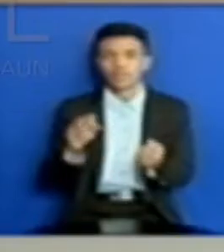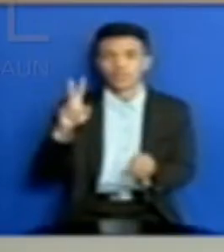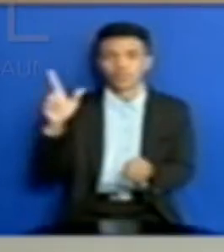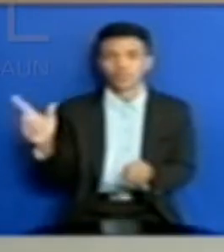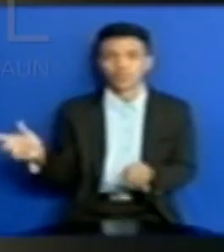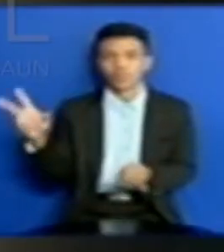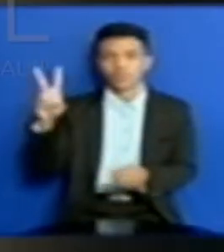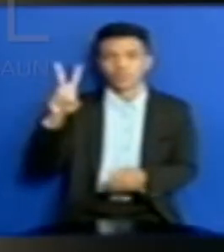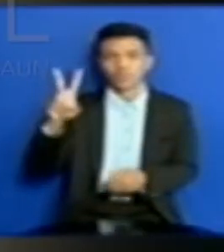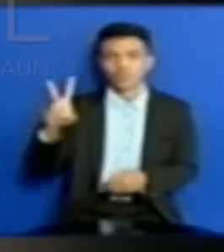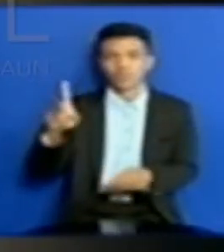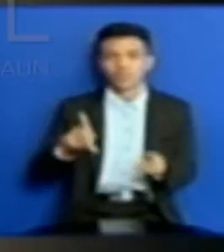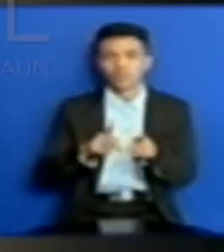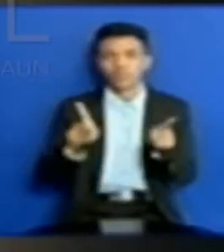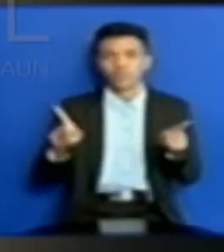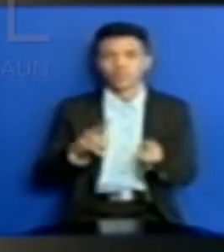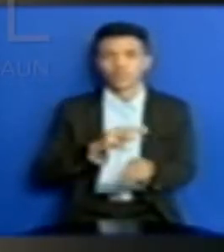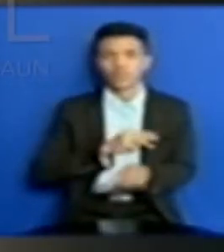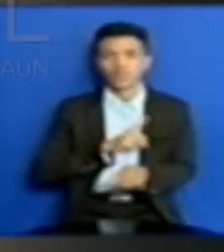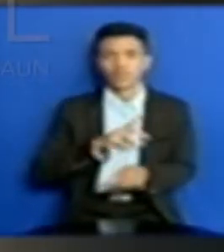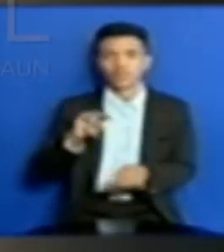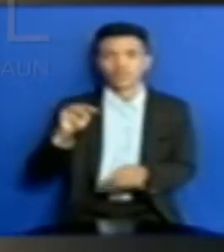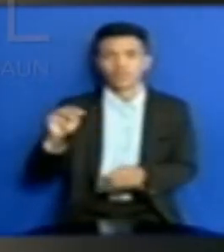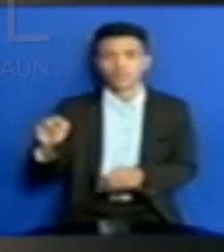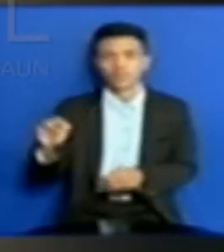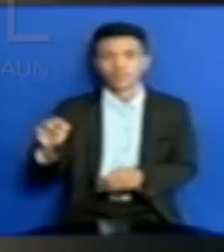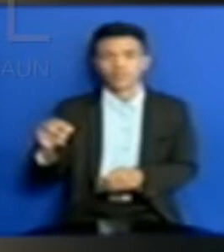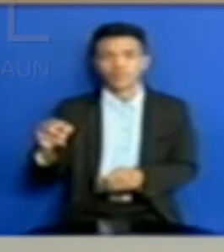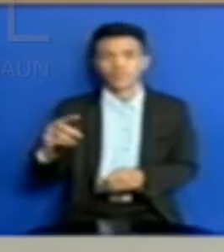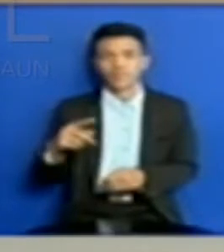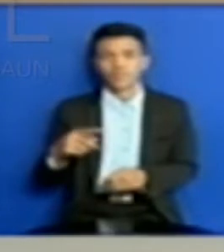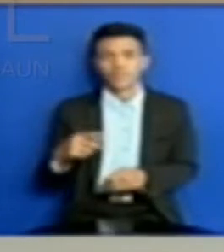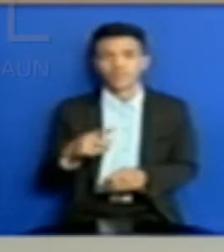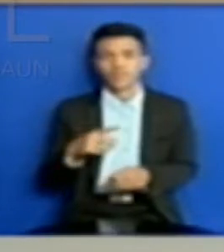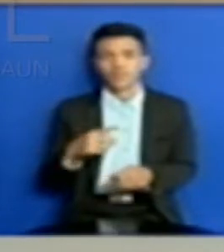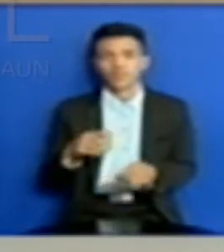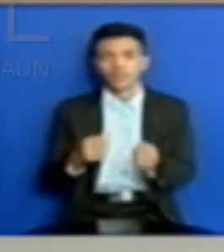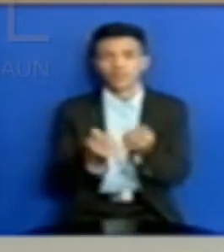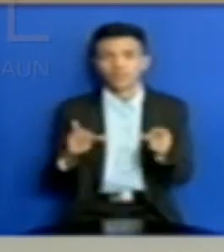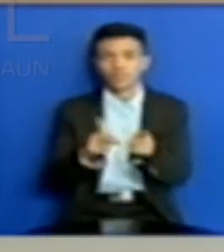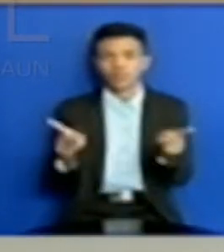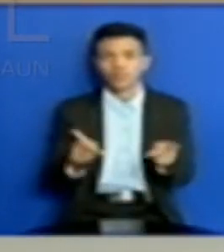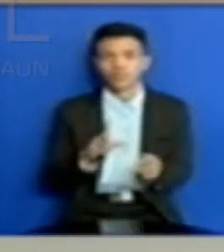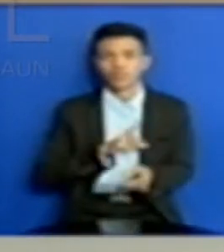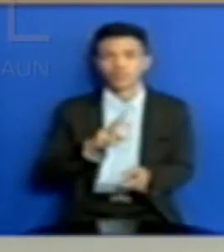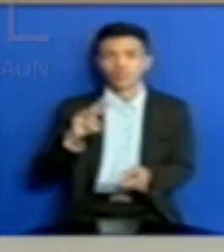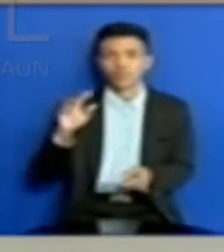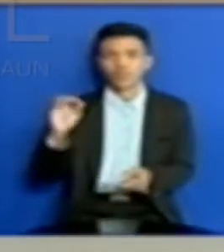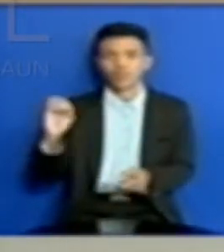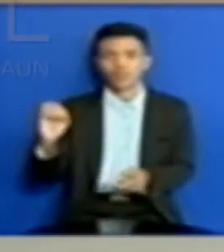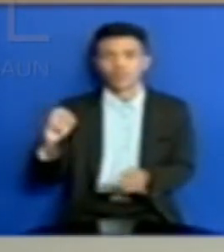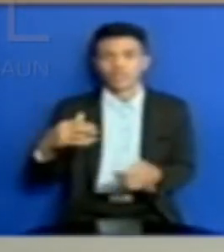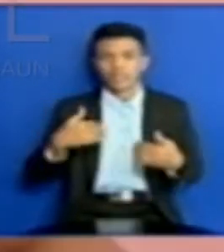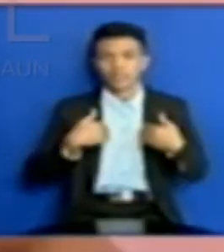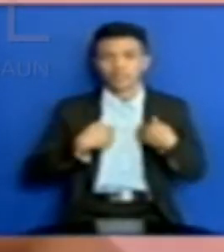aldeia Soikili, posto Lauten, no aldeia Buanomar, posto Luru, retangona tenderização para instalação de